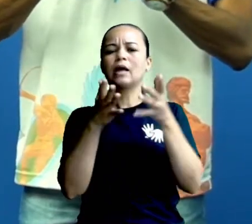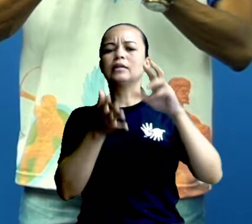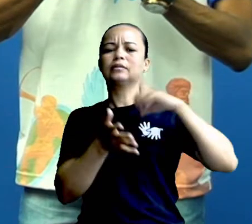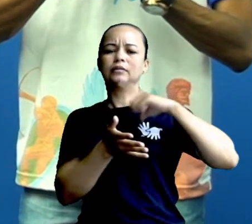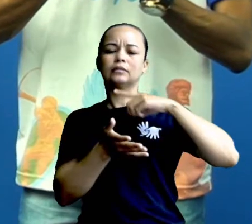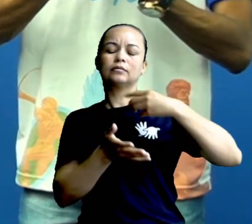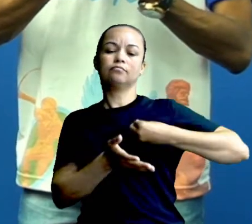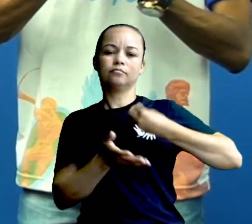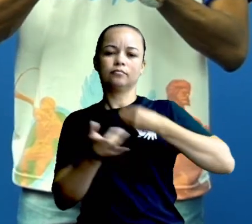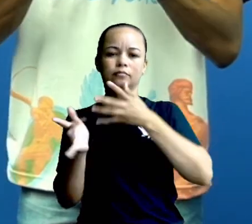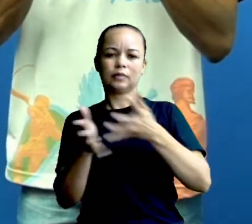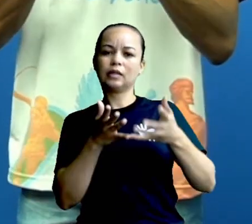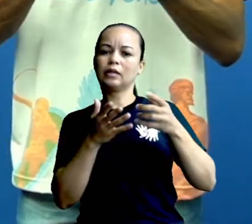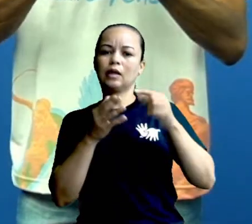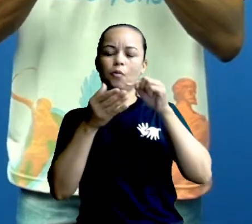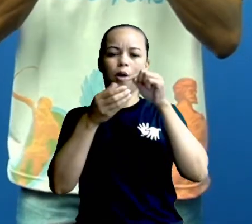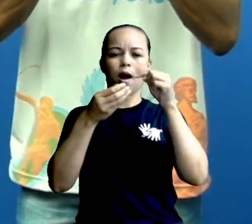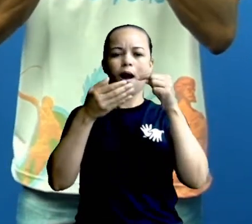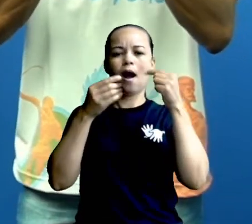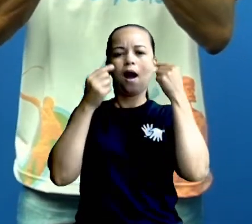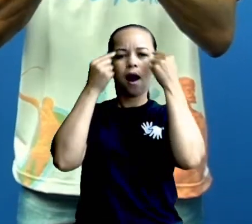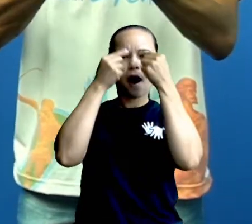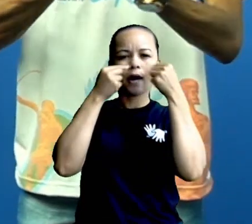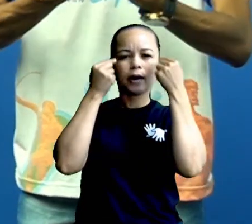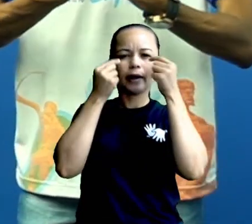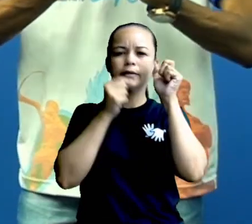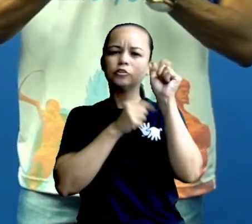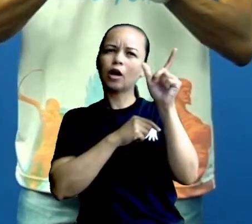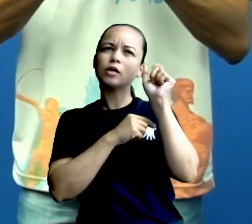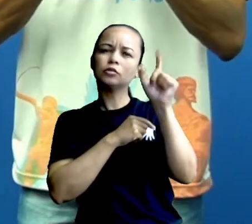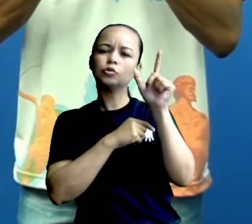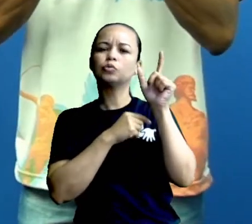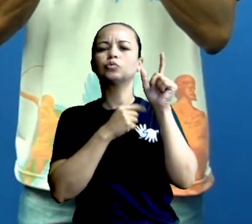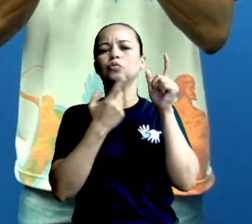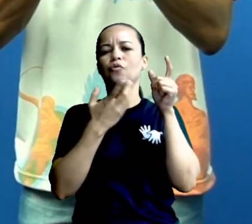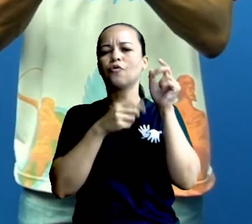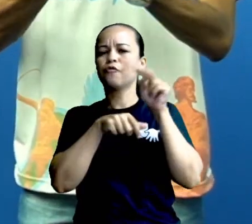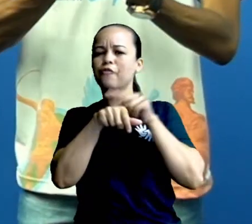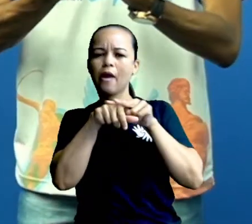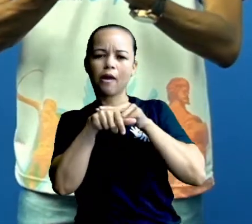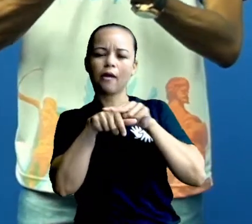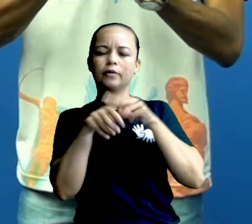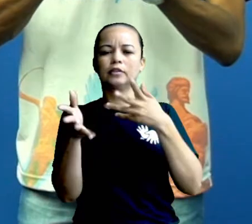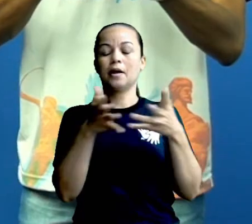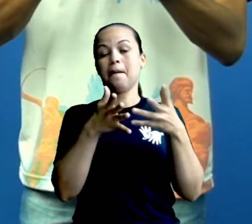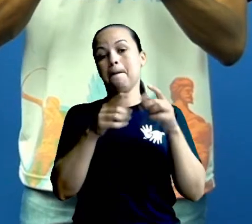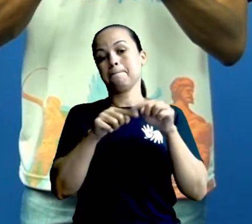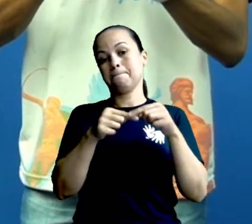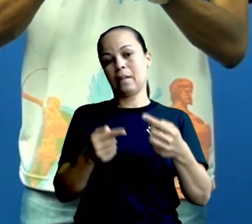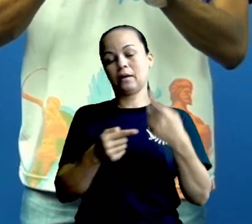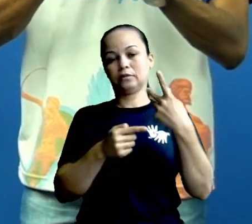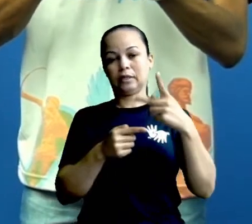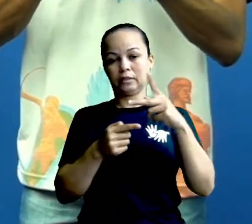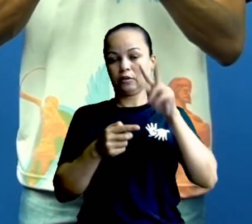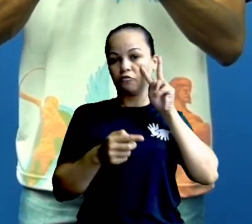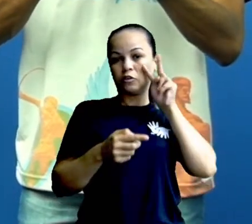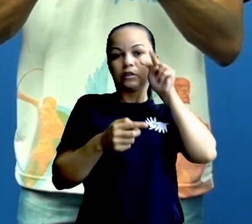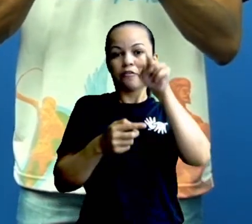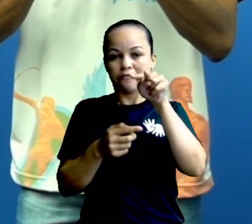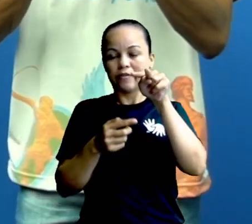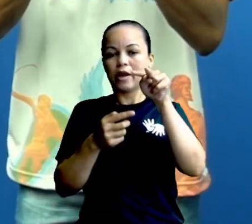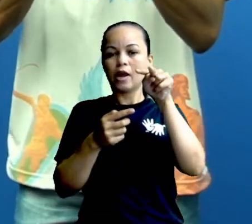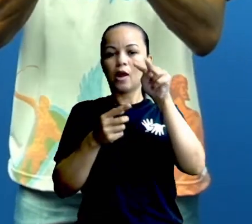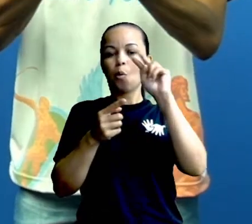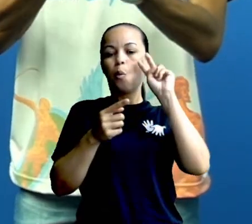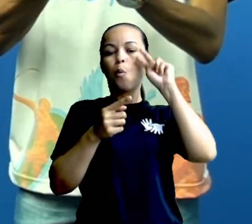Mas existem outros meios transparentes que a lente pode ser uma lente azul, tá? Uma lente verde, mas desde que você consiga